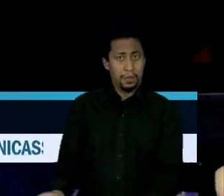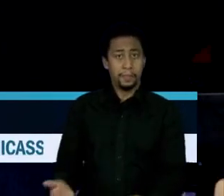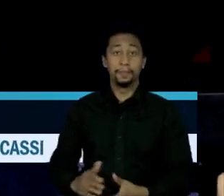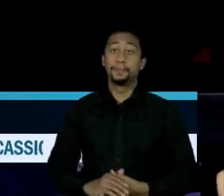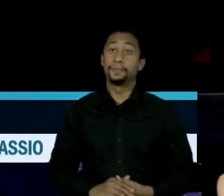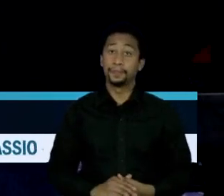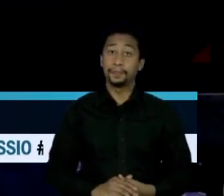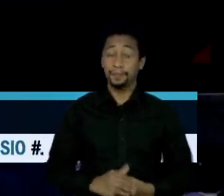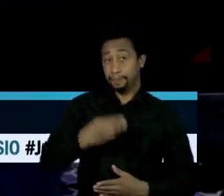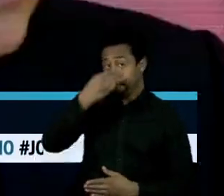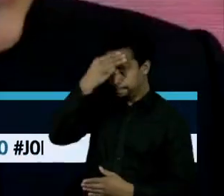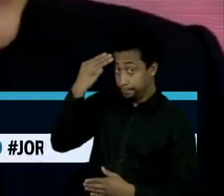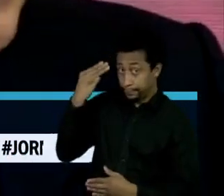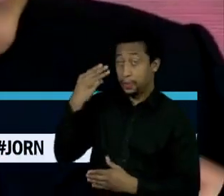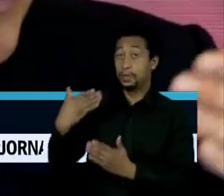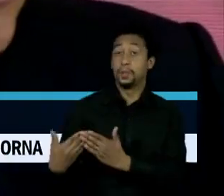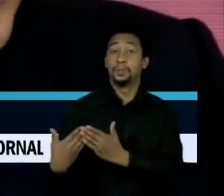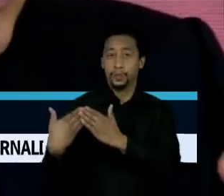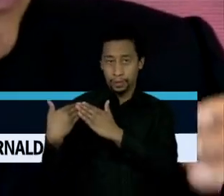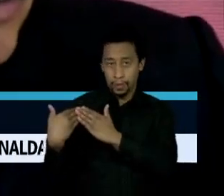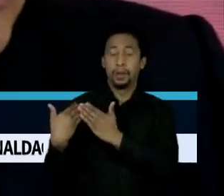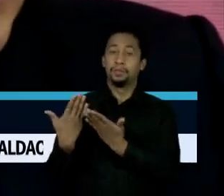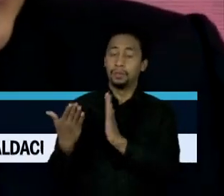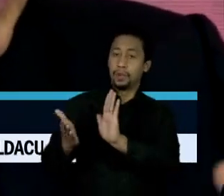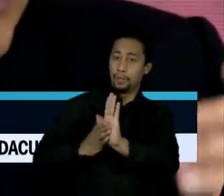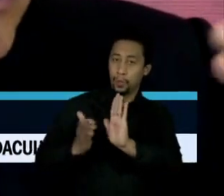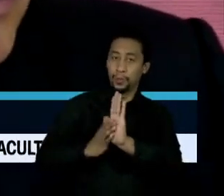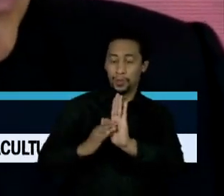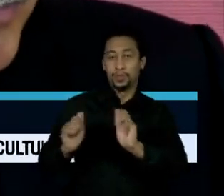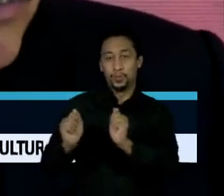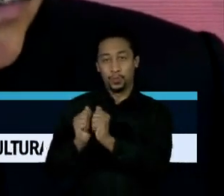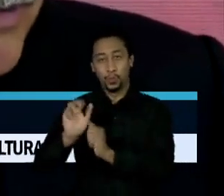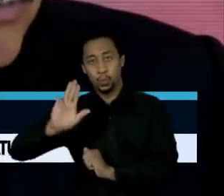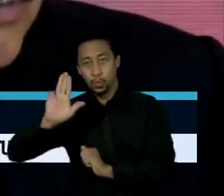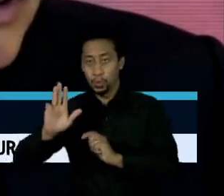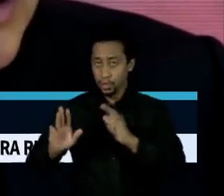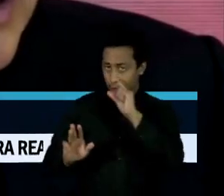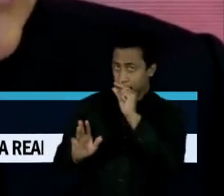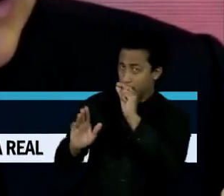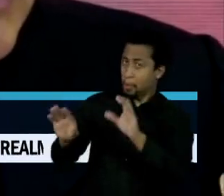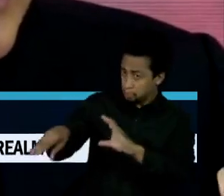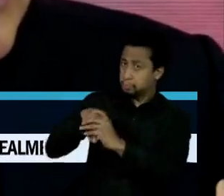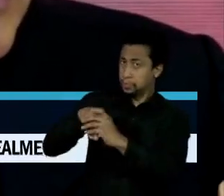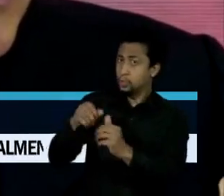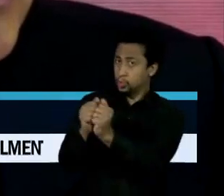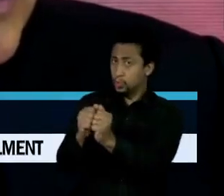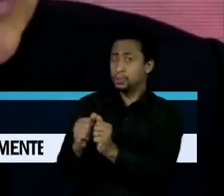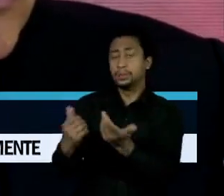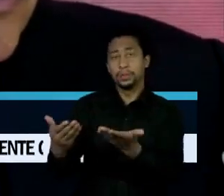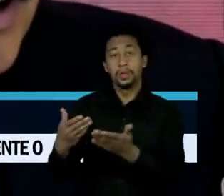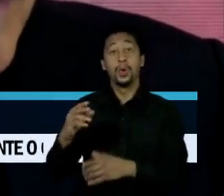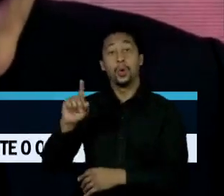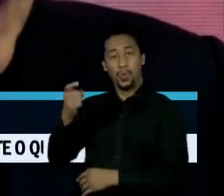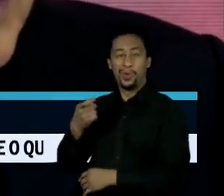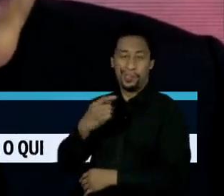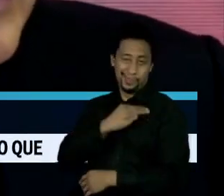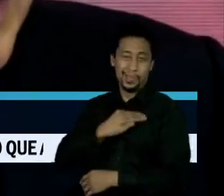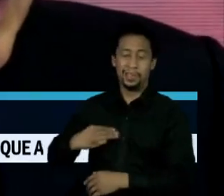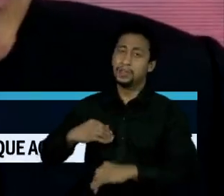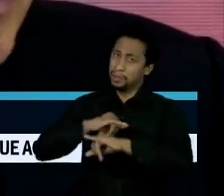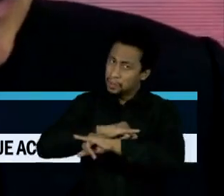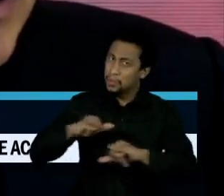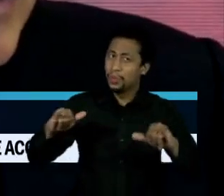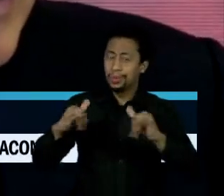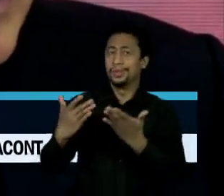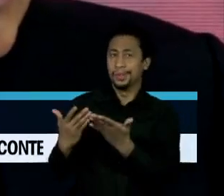é coordenador do programa de governo da chapa Lula-Alckmin. O ex-ministro disse que, apesar da manifestação de Suplicy, a